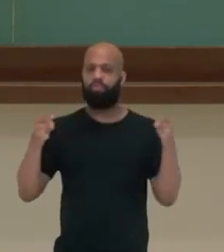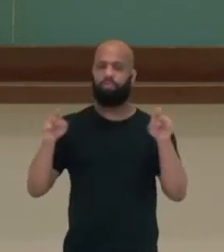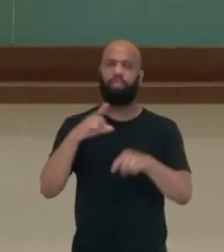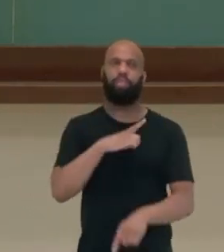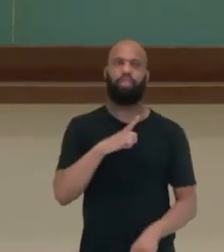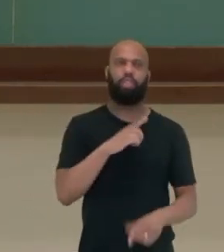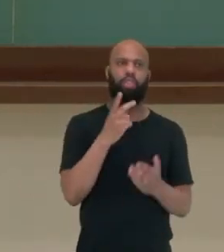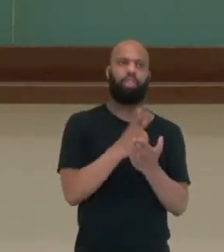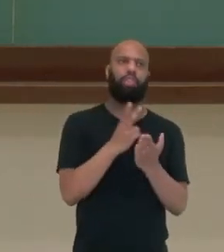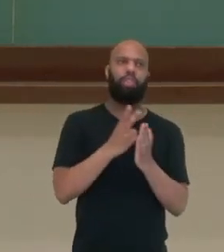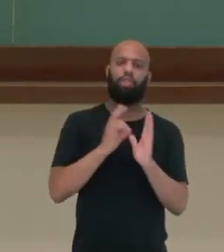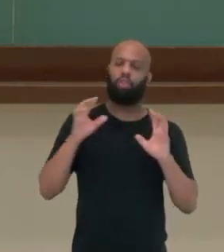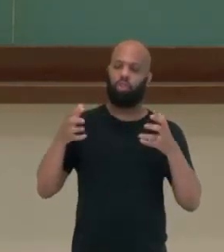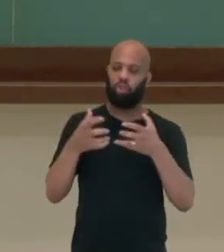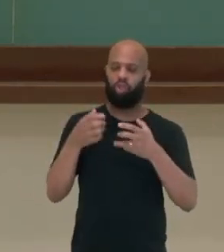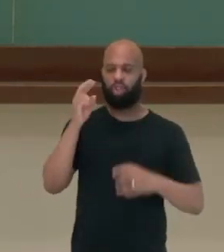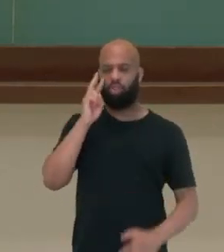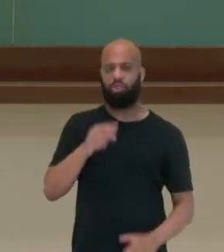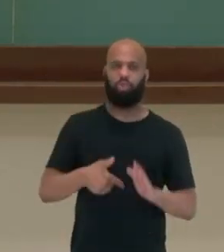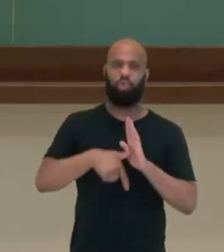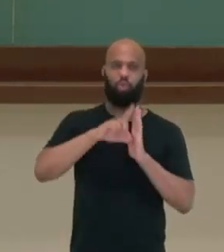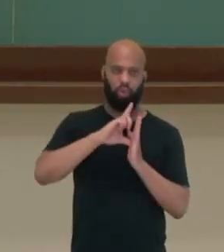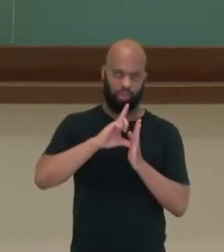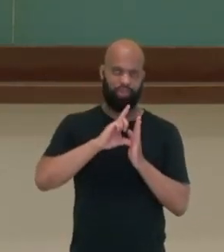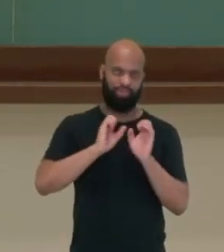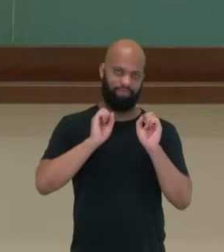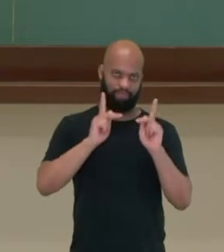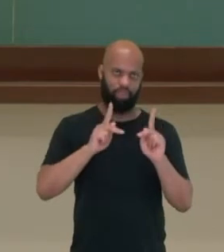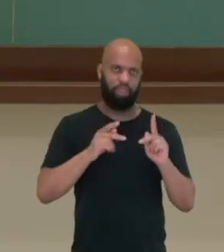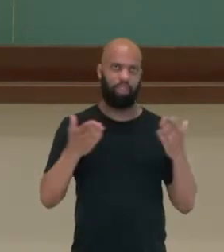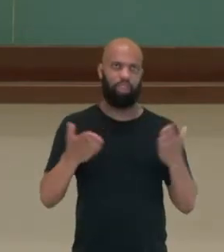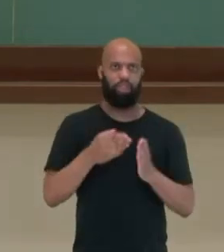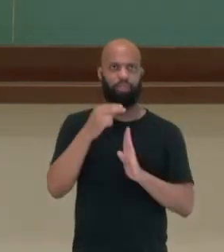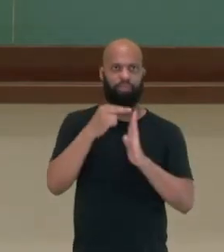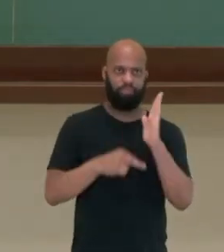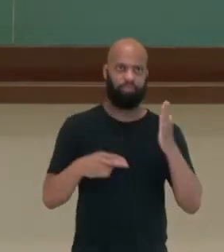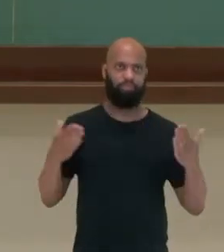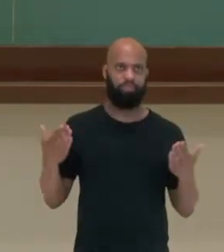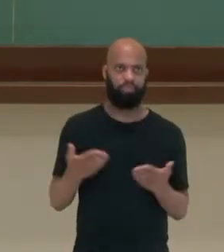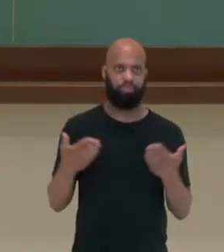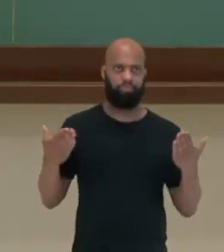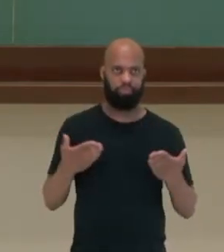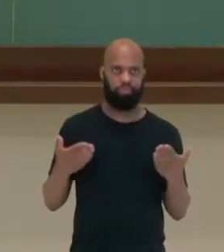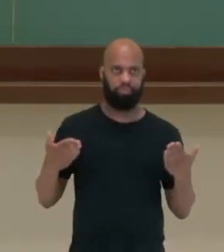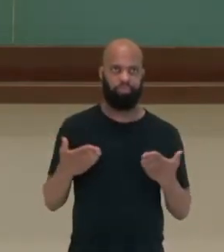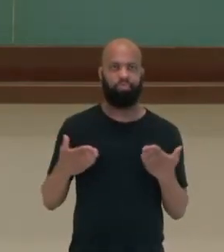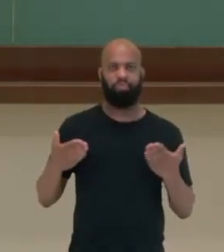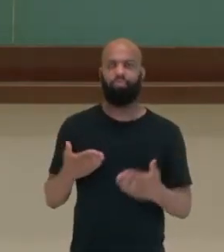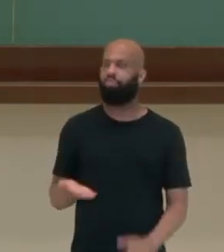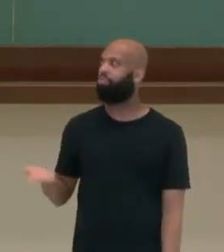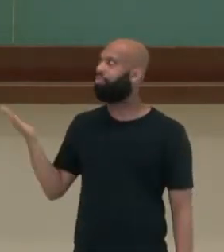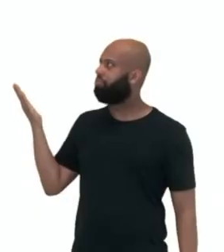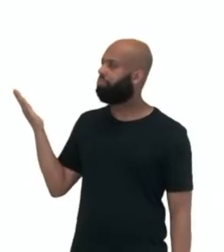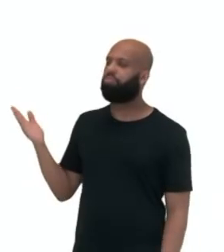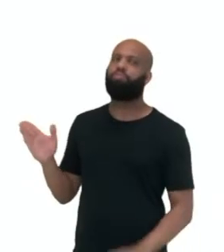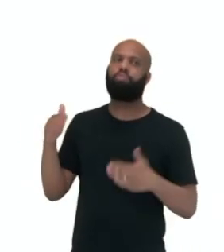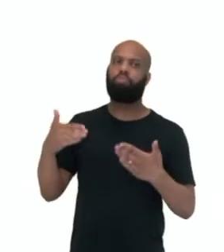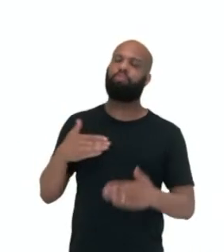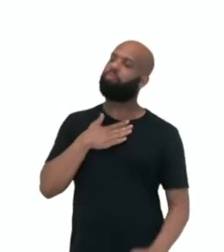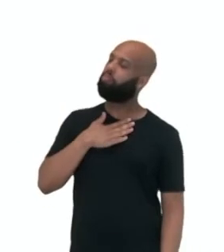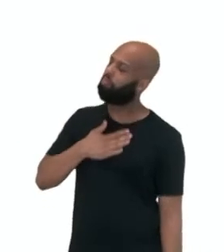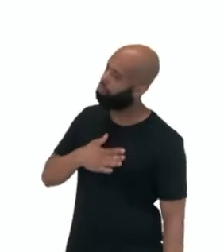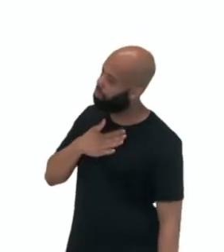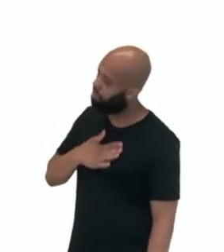da mesma banda que te viu agora há pouco, do Engenheiros do Havaí. Acompanhe comigo lá a música lá. Muito